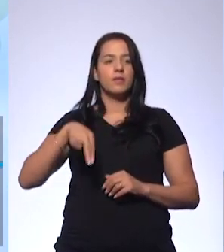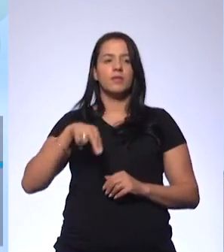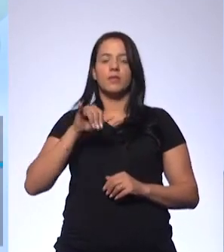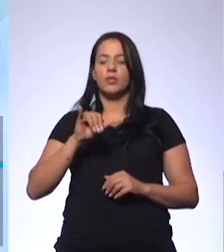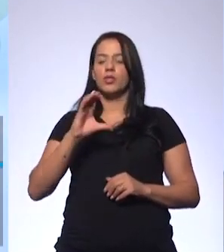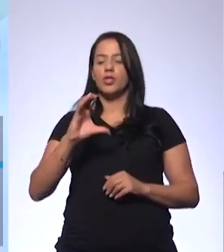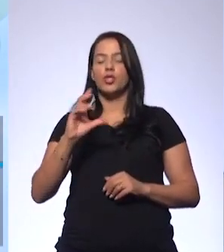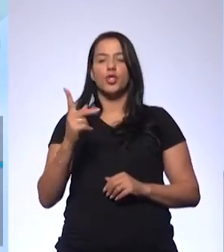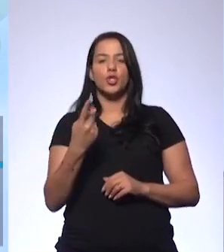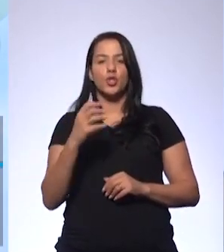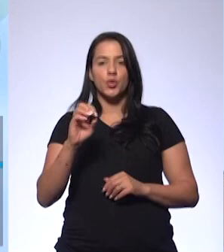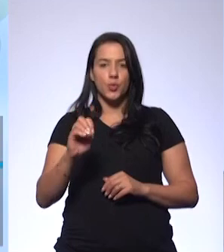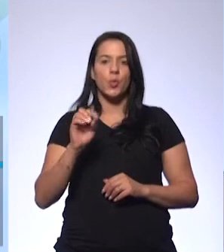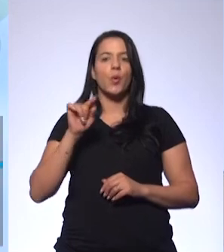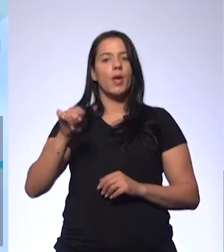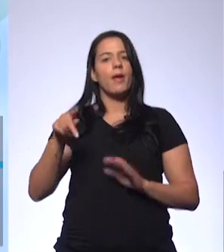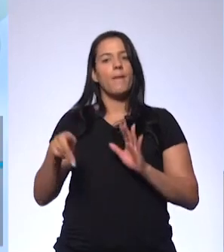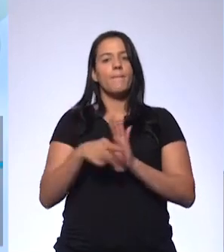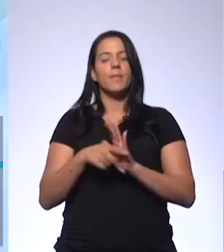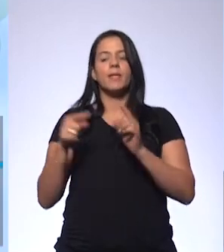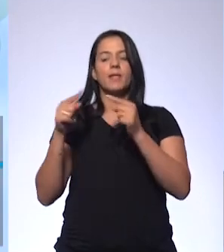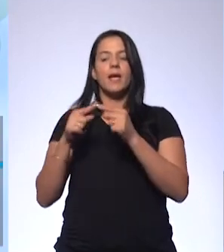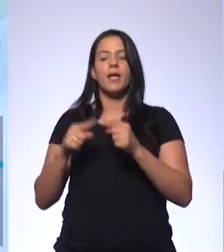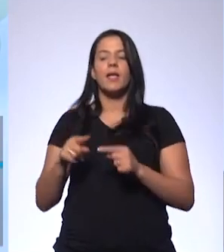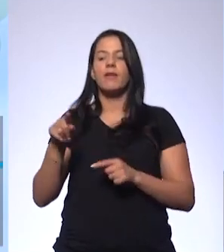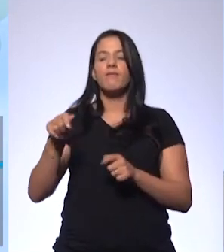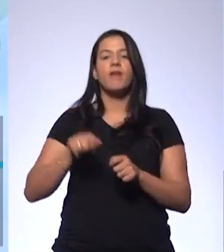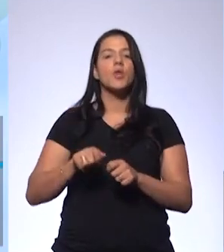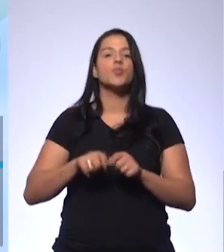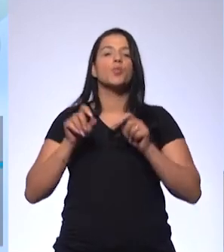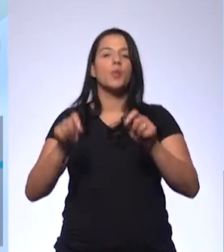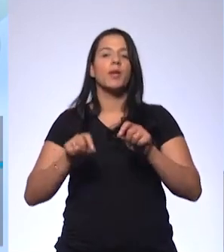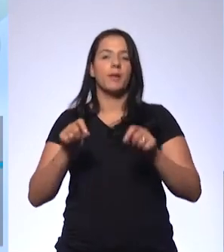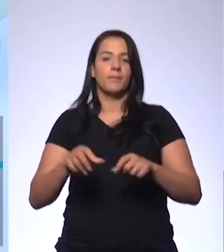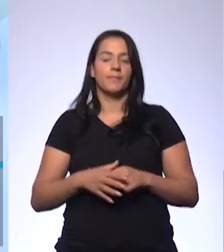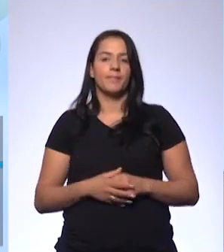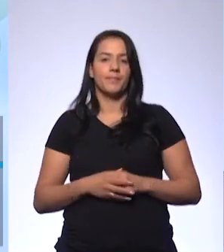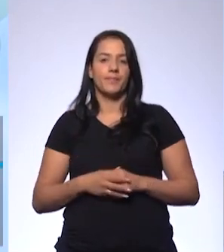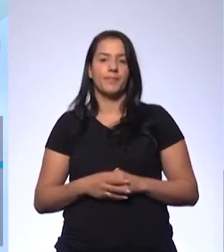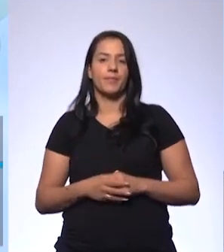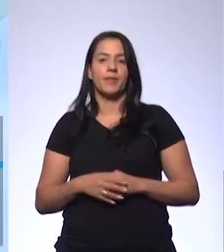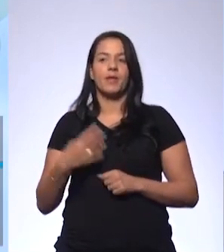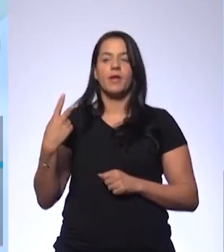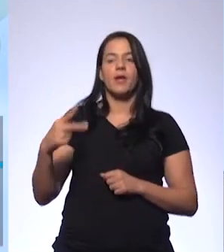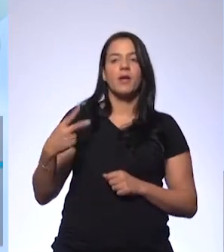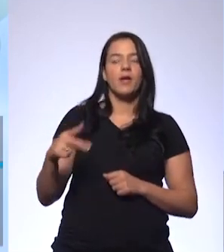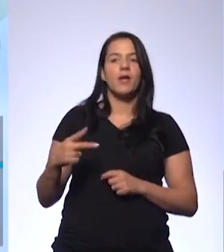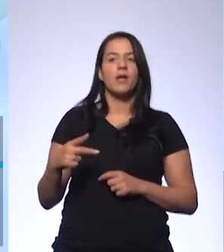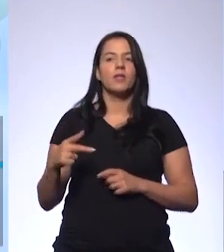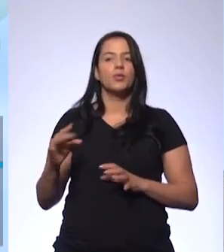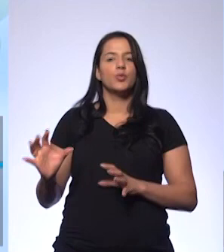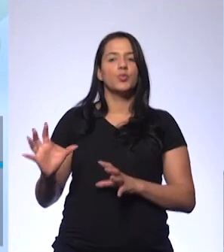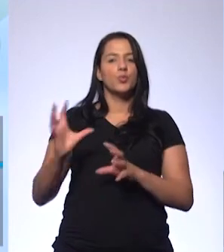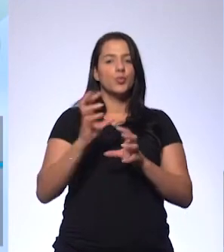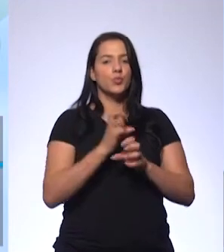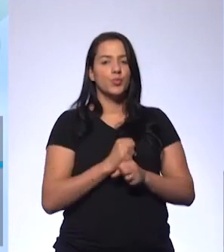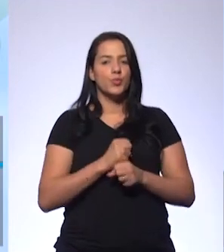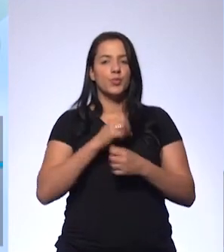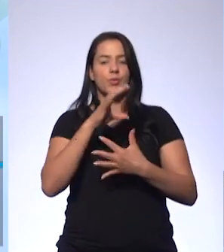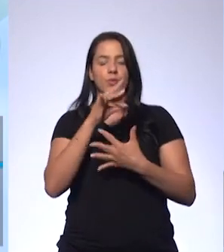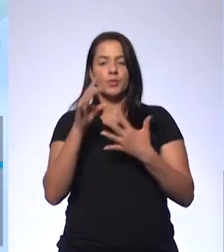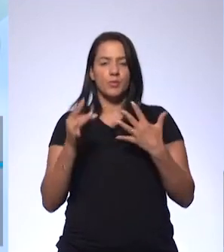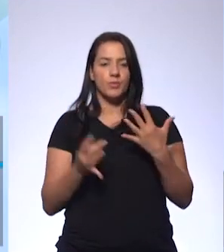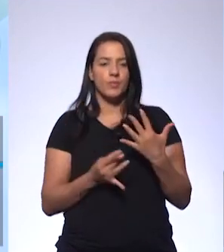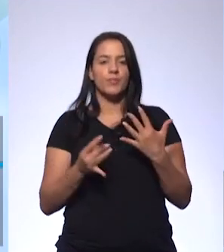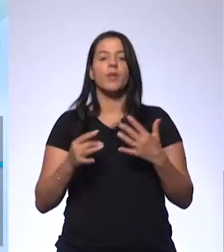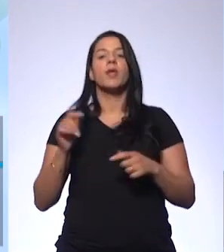esse papel que determinada espécie desempenha, né? Então, são todas essas características aí